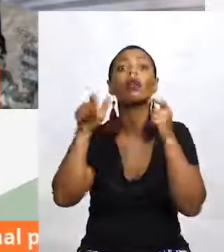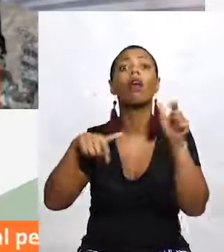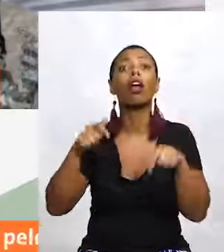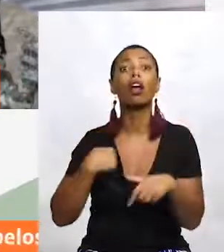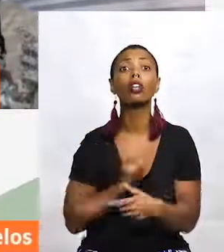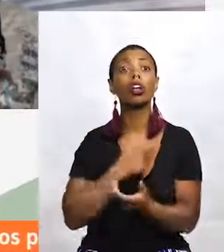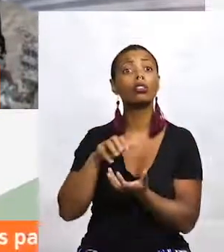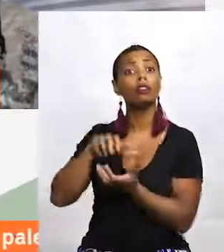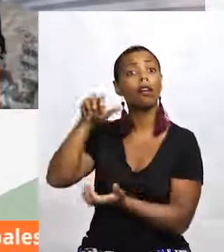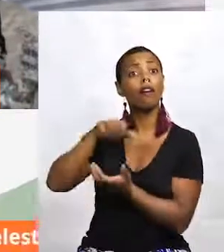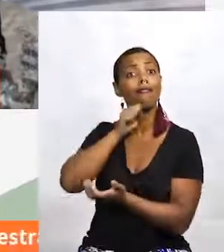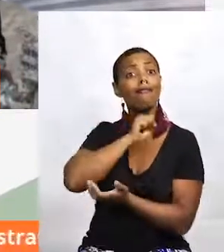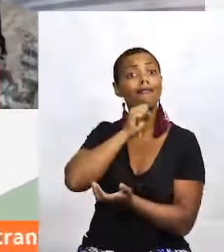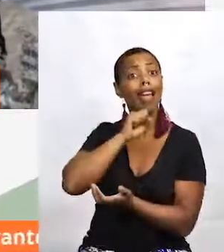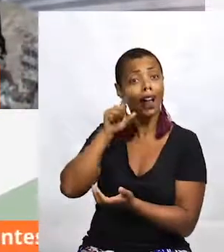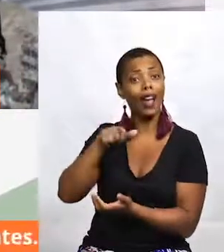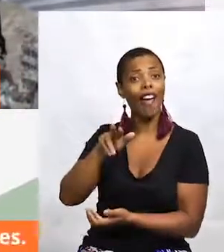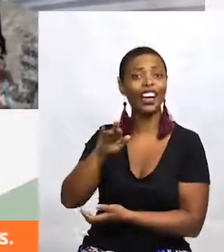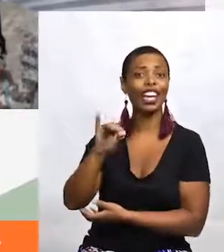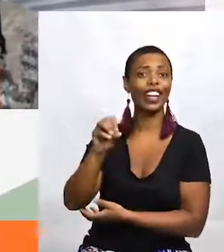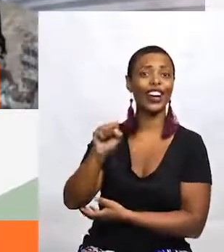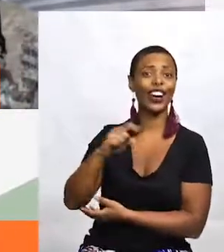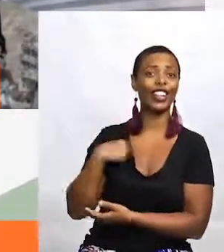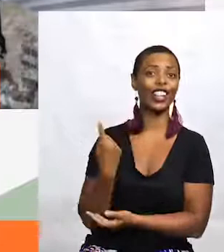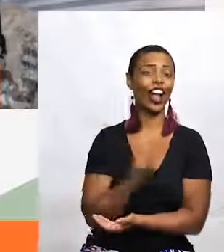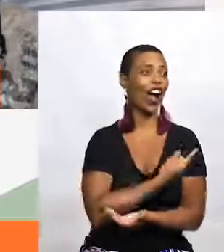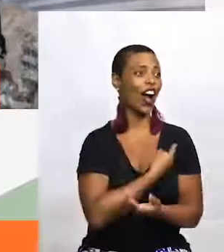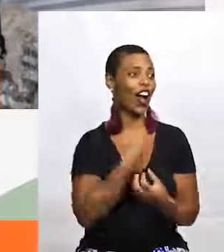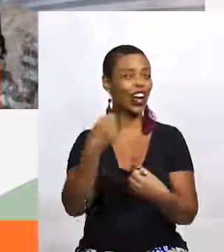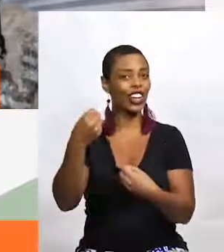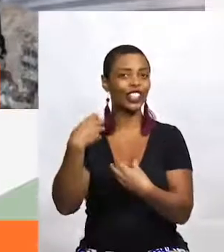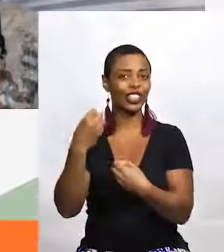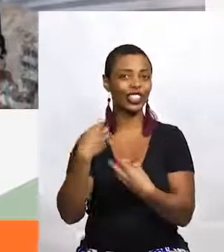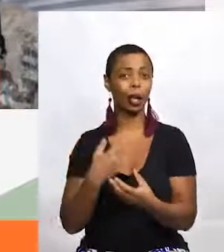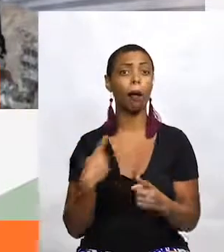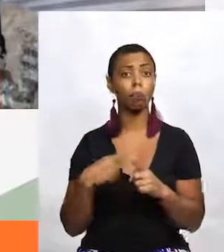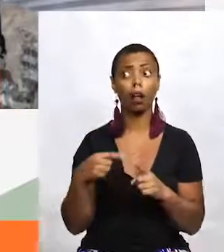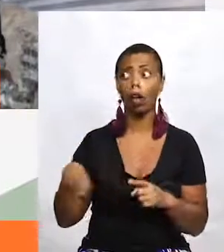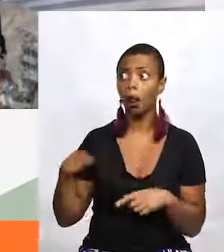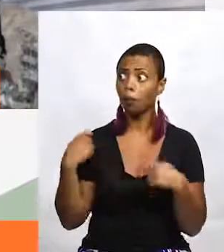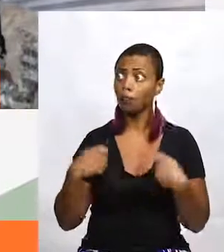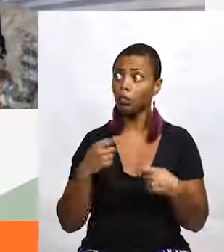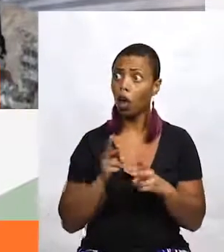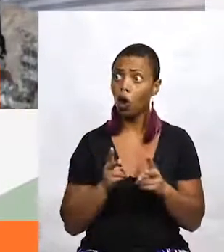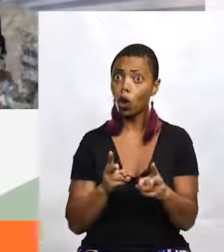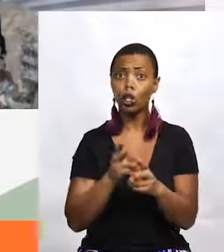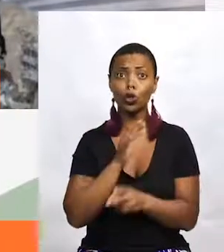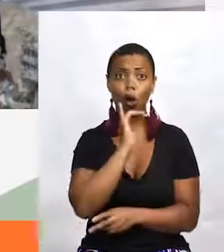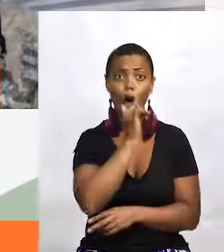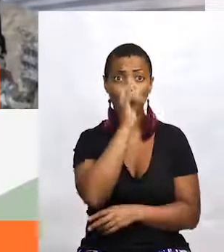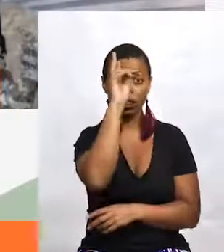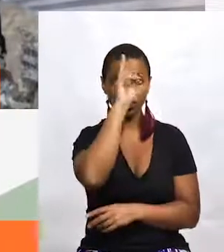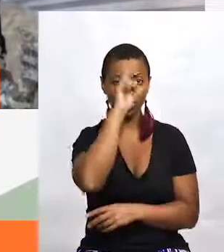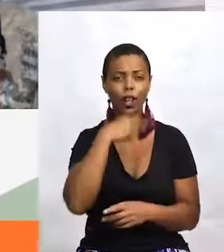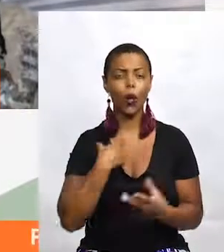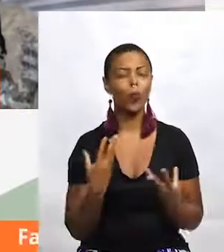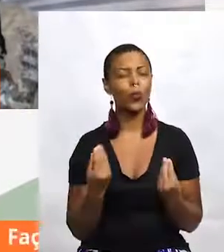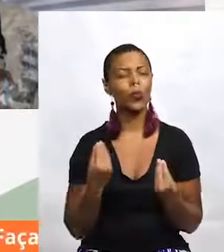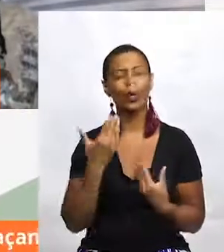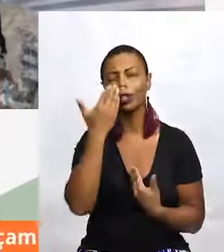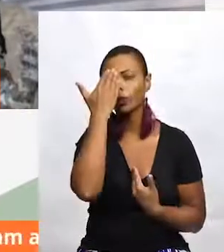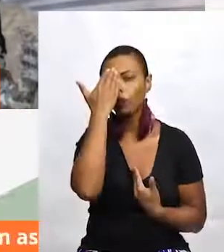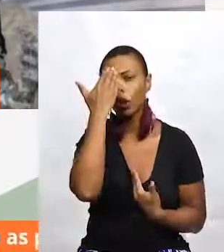né? Com os nossos griots, não é? Porque eles precisam ainda continuar contando essa história. Eu estou muito